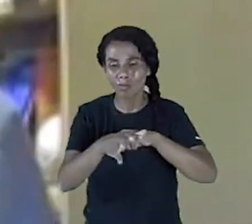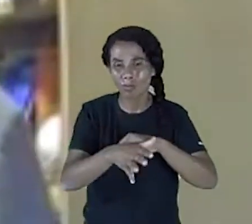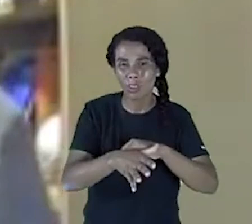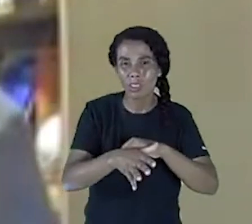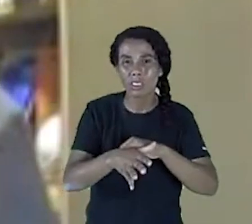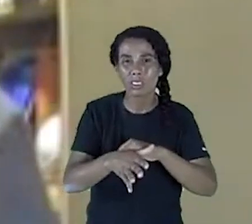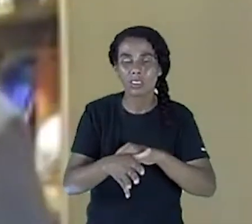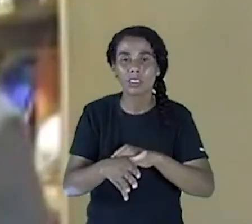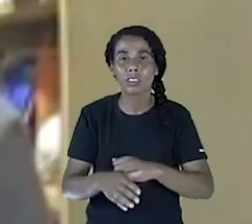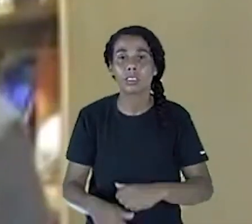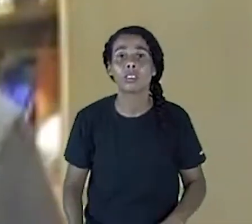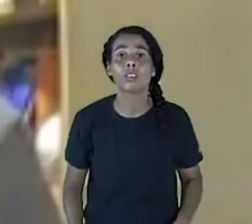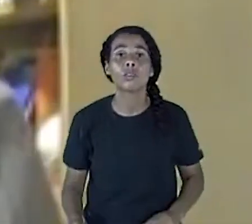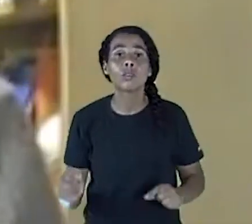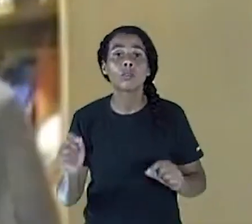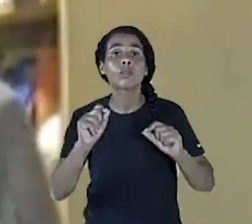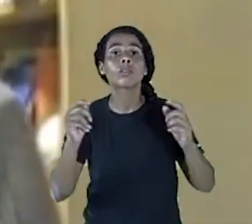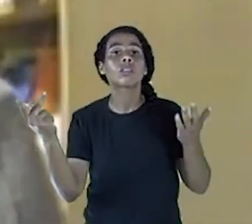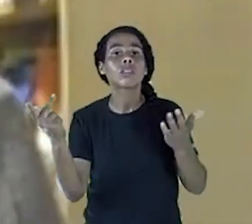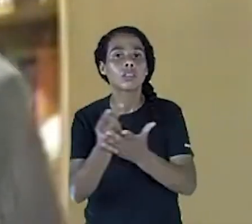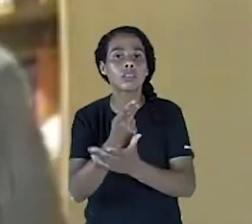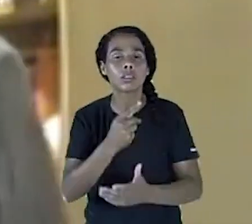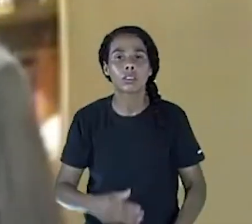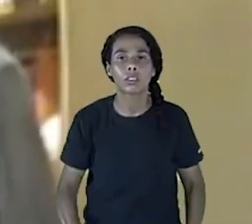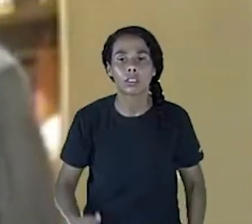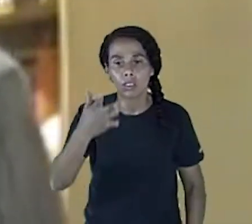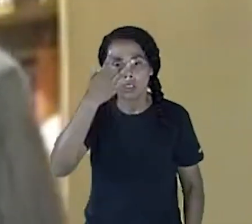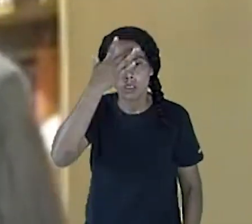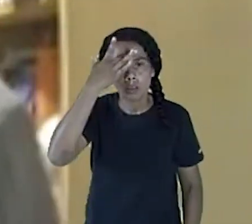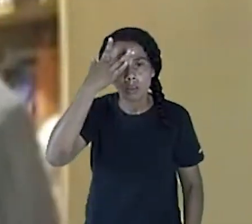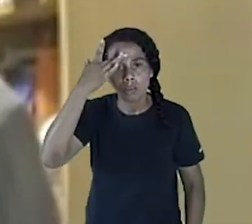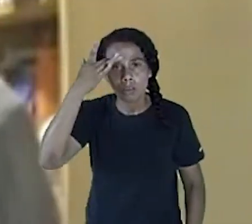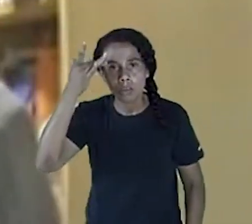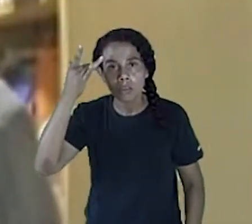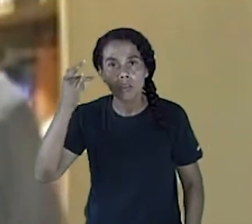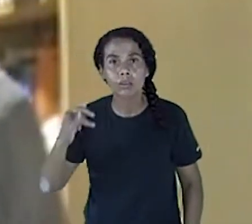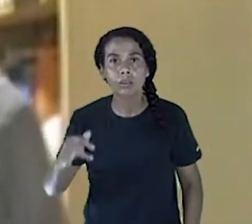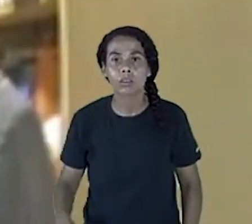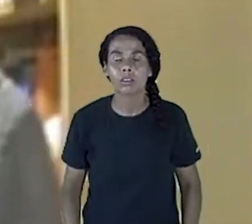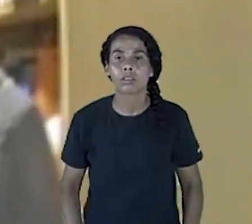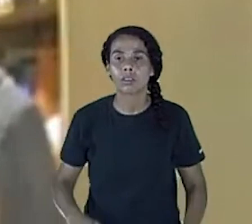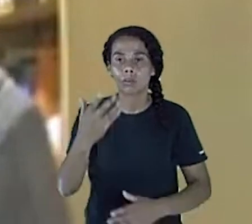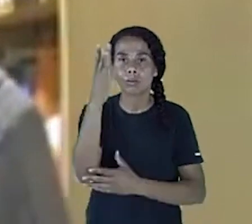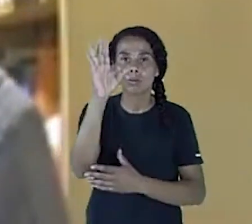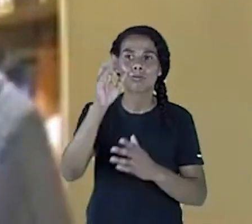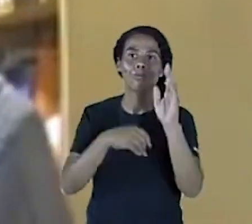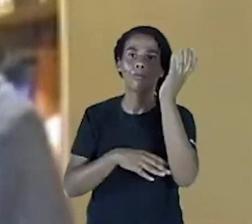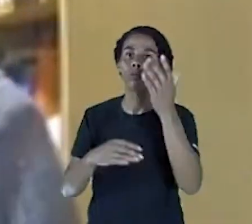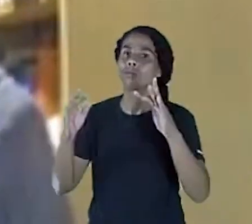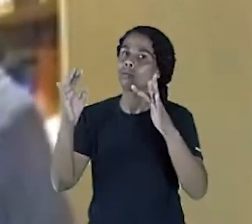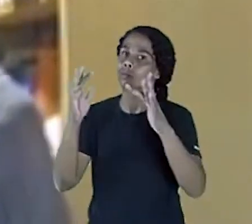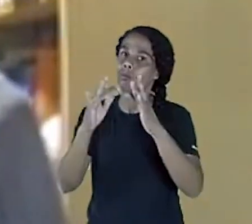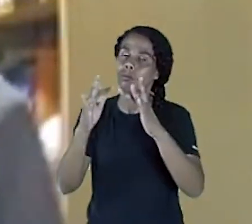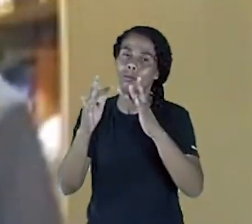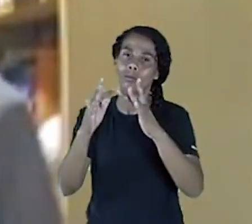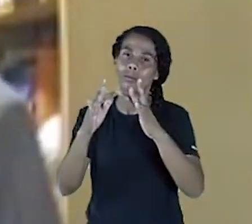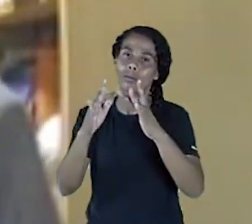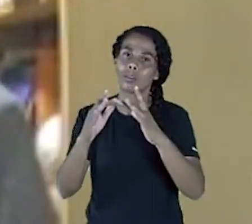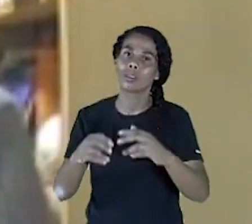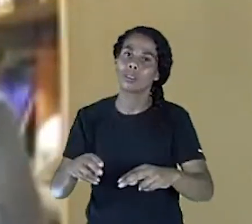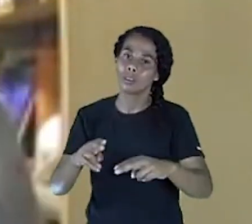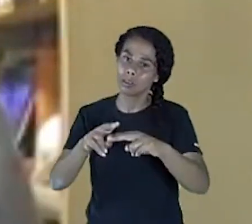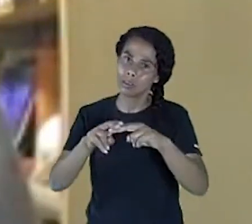como se fosse impossível. Não é possível fazer isso. Somos uma coisa só. Somos a unidade.